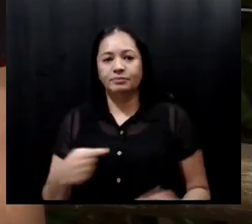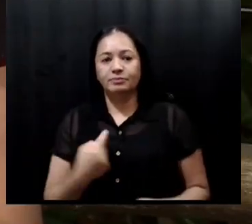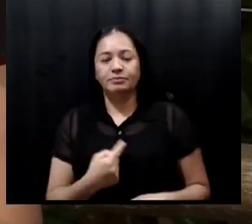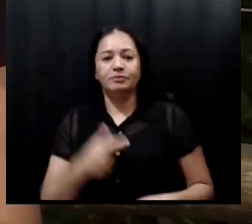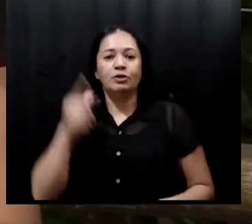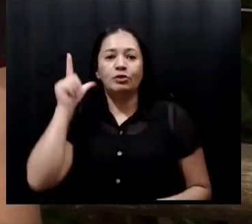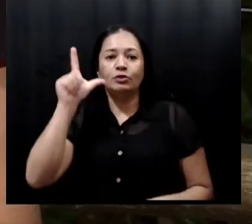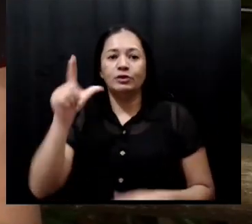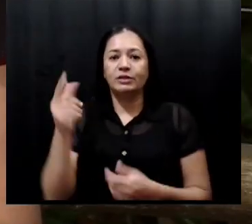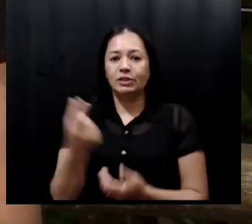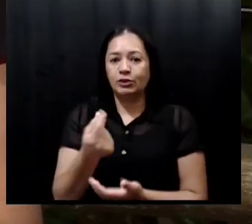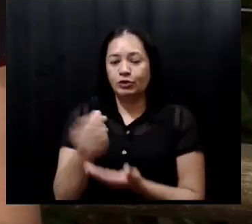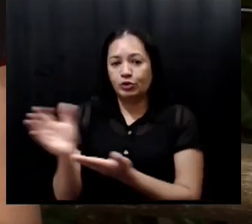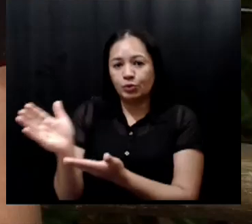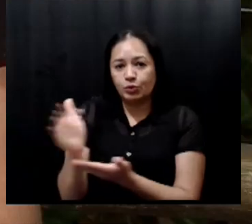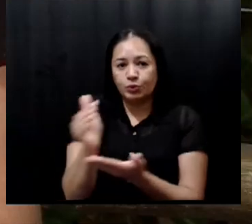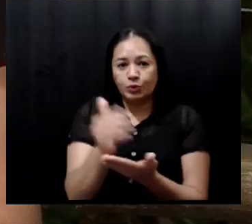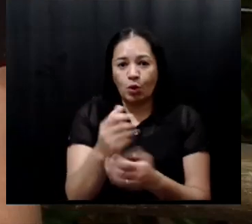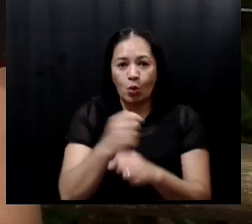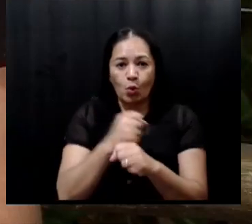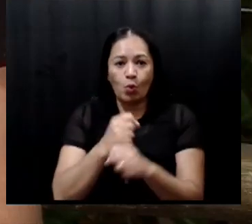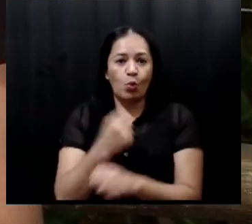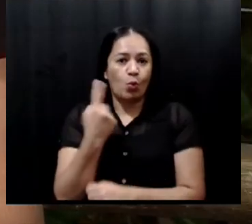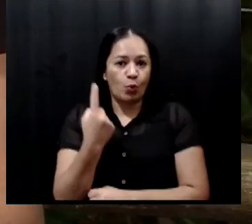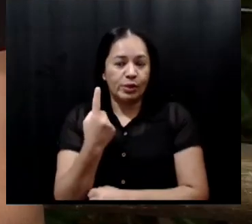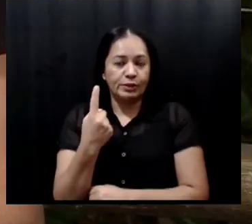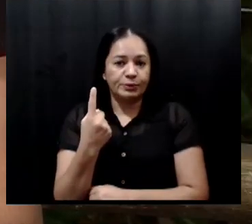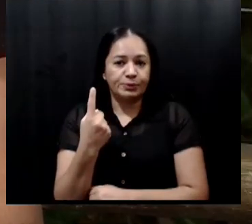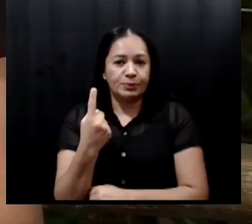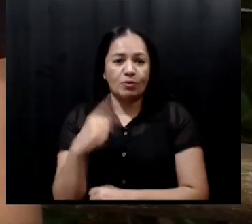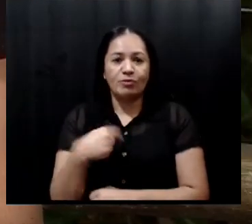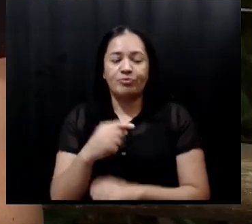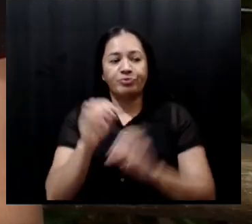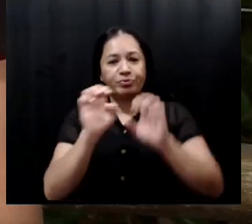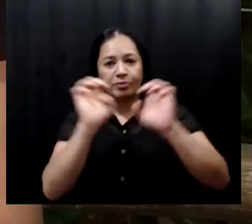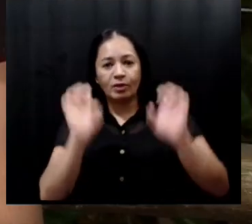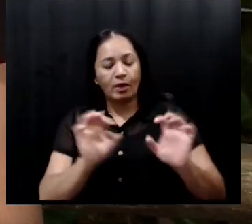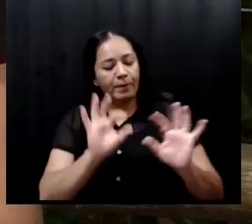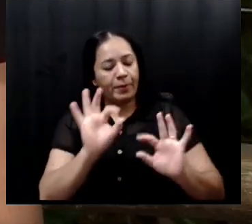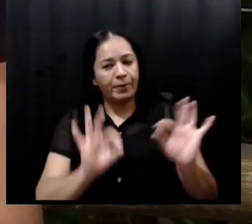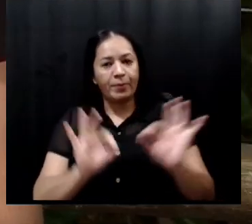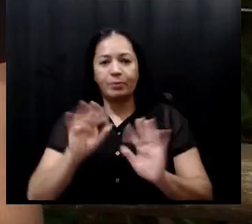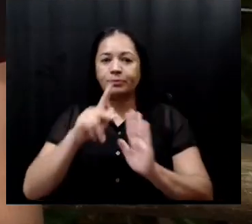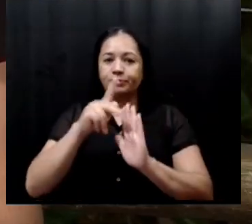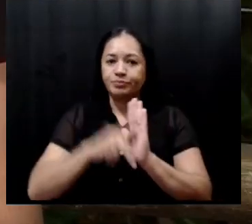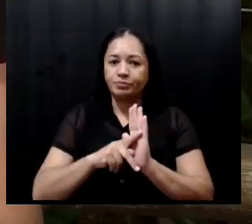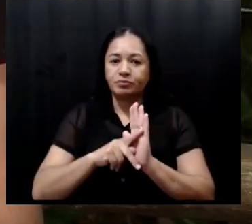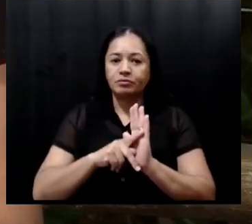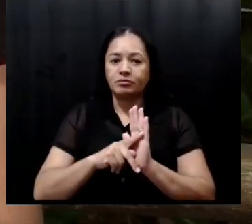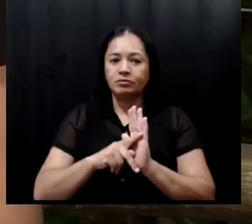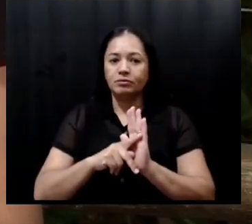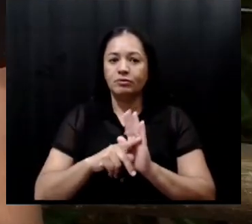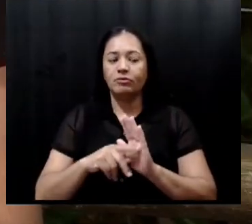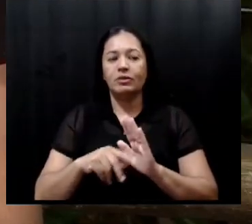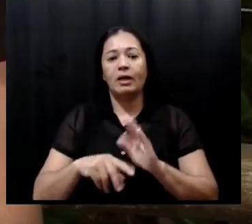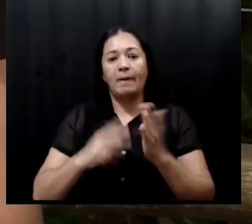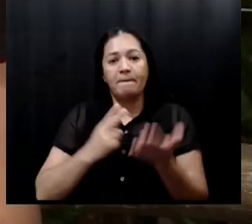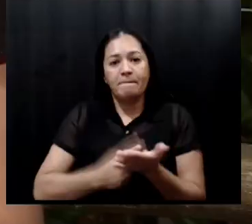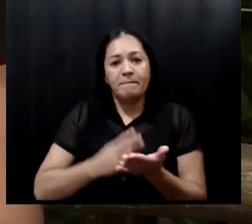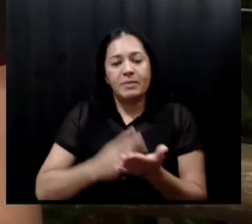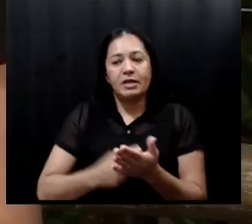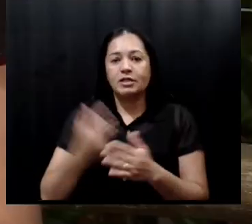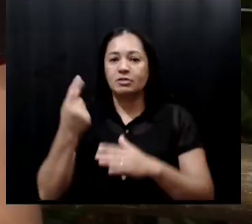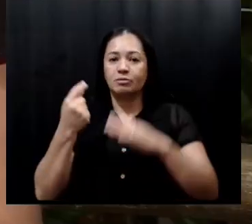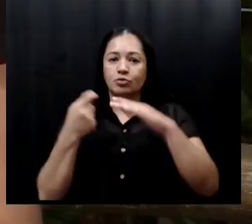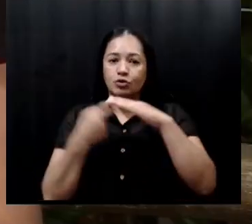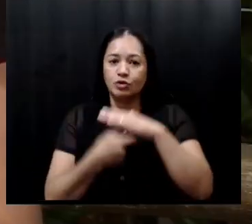tempo, nesse um ano que a gente foi estruturando todo o projeto. E mesmo, né, estruturando e guardando esse dinheiro, a gente também teve que colocar muito a